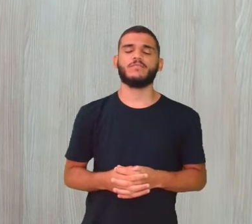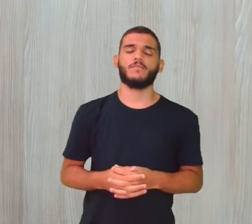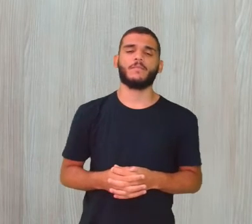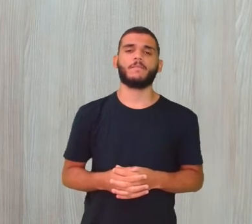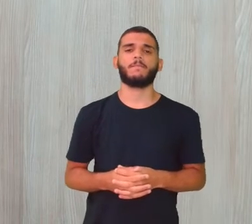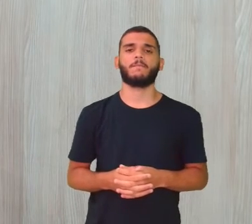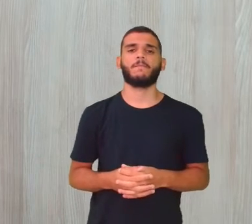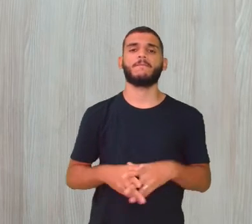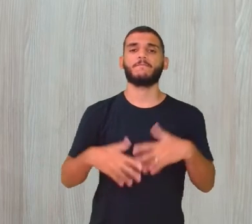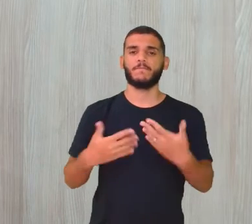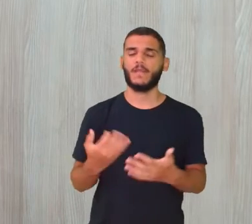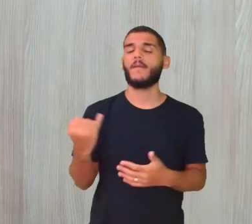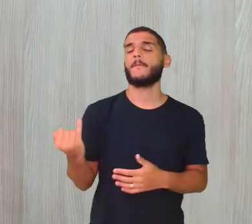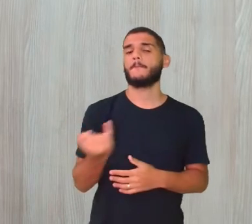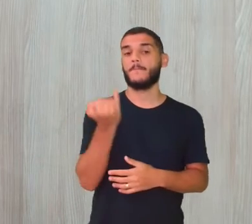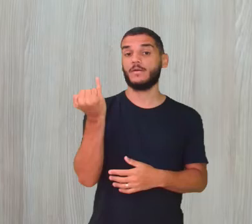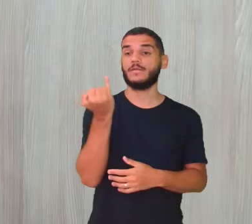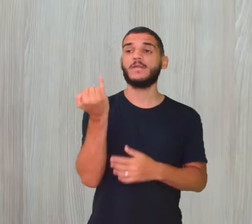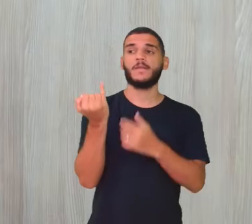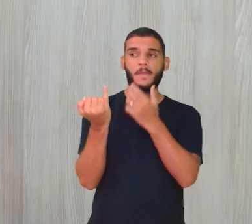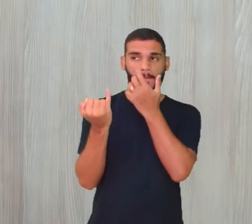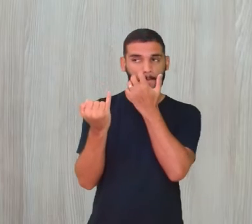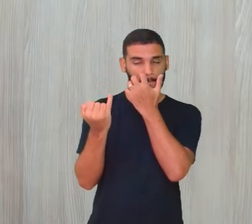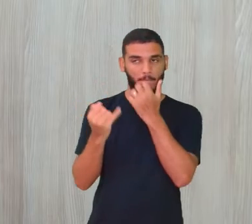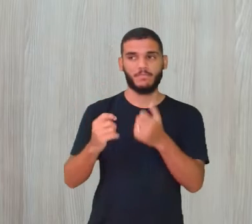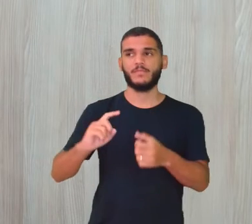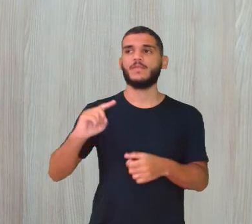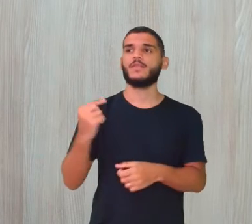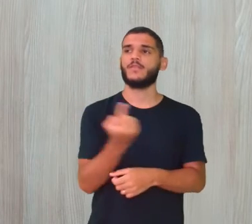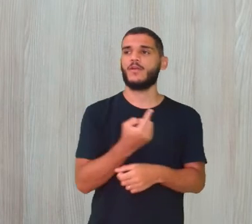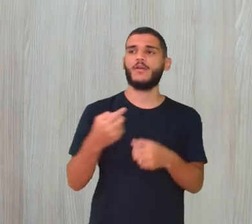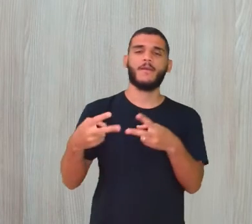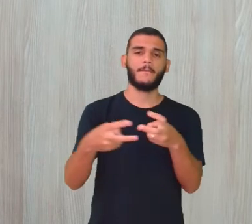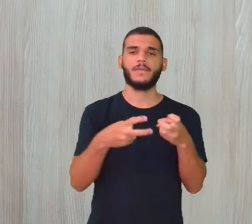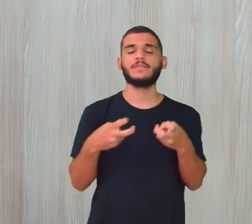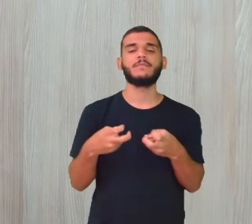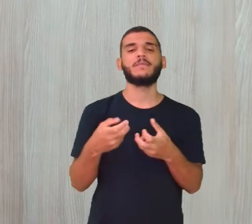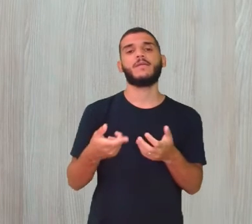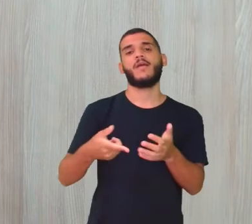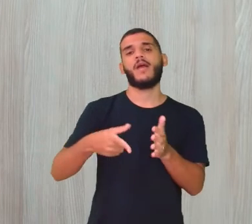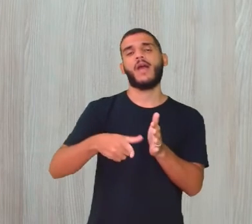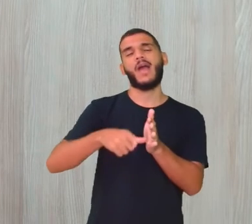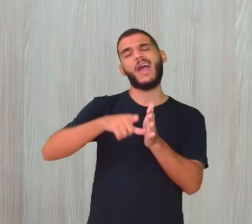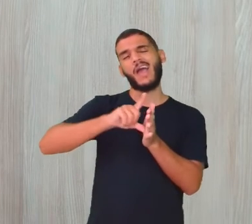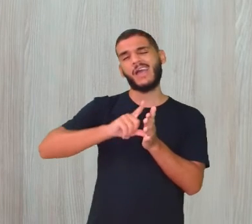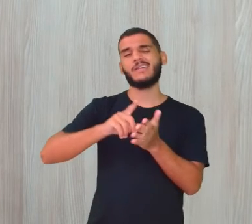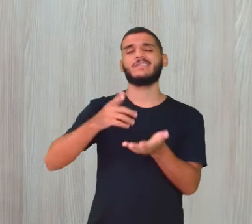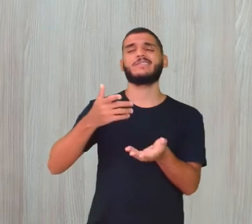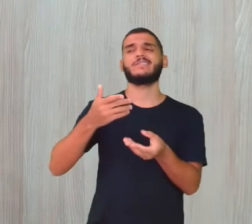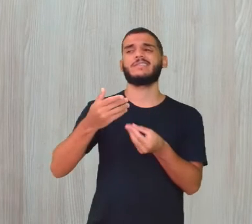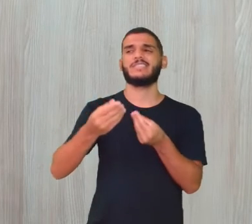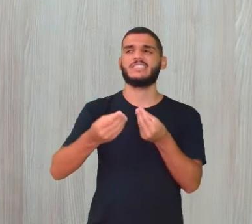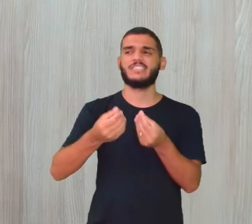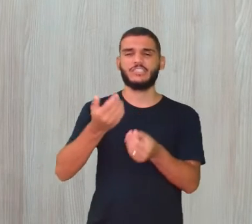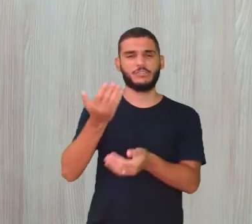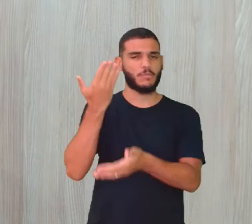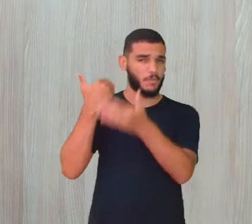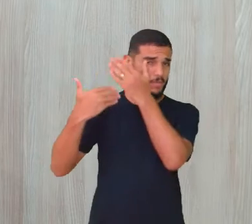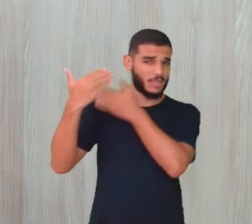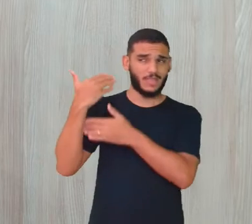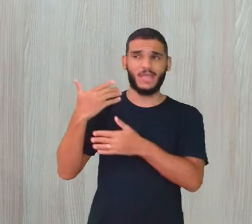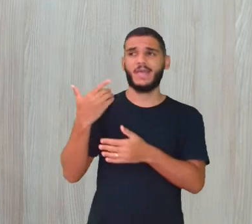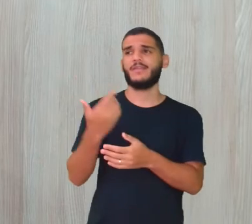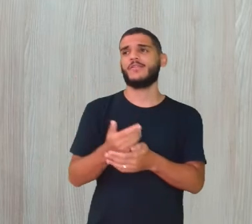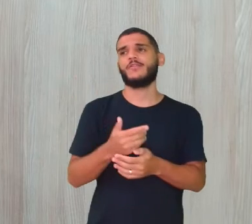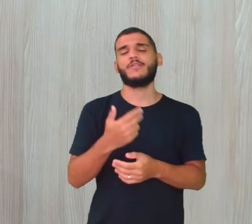representatividade. Então é importante. O que a gente vê que anteriormente, né, não poderia nem